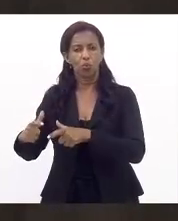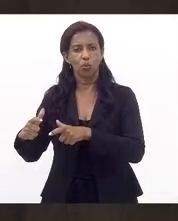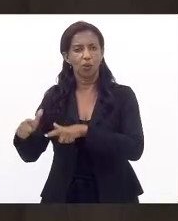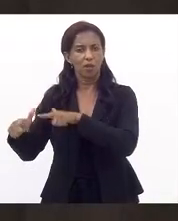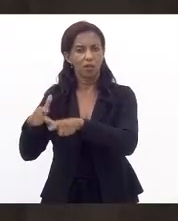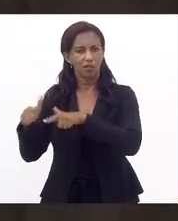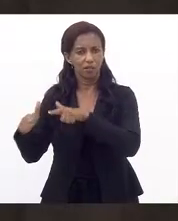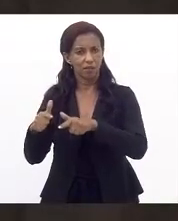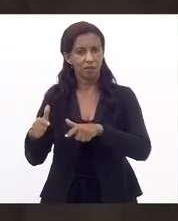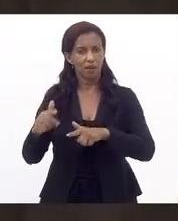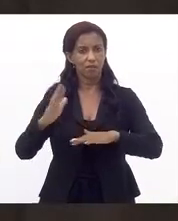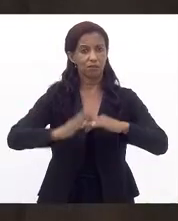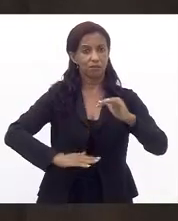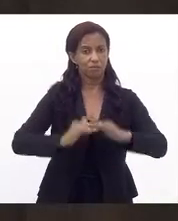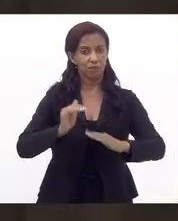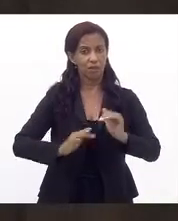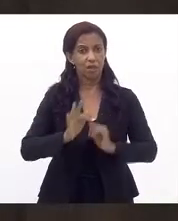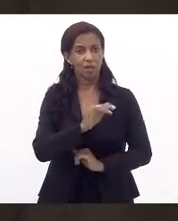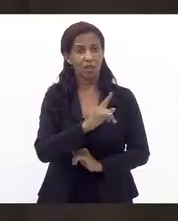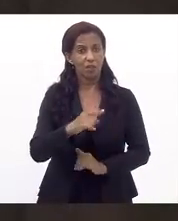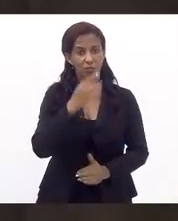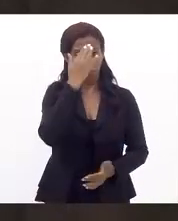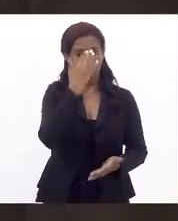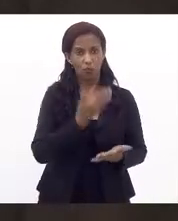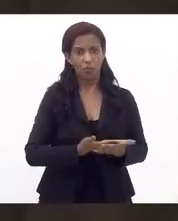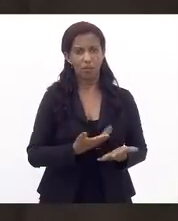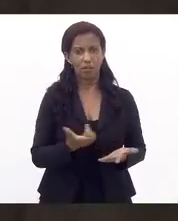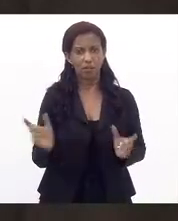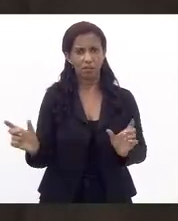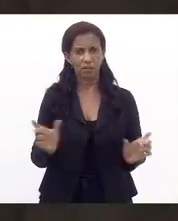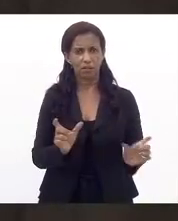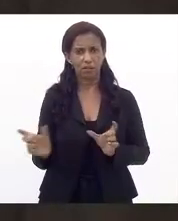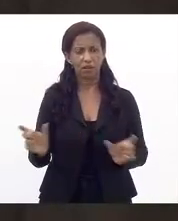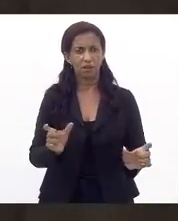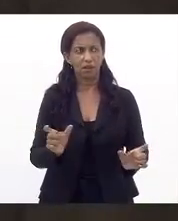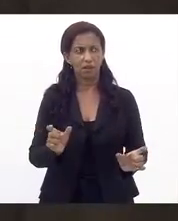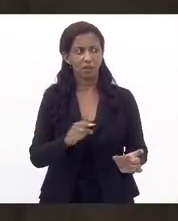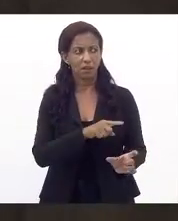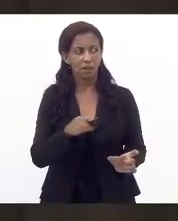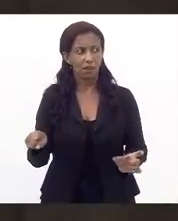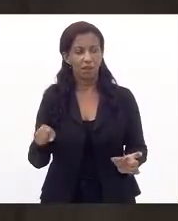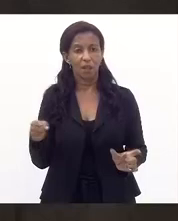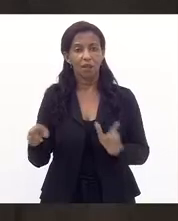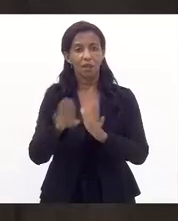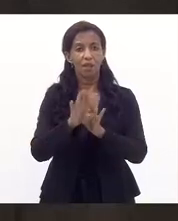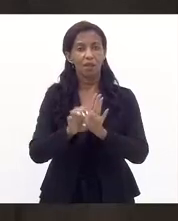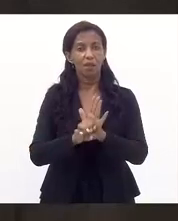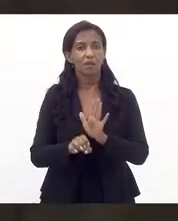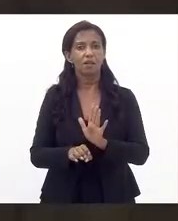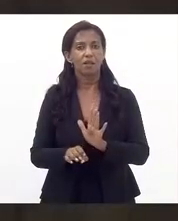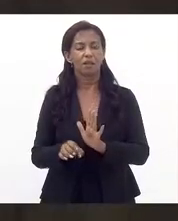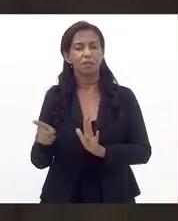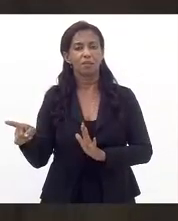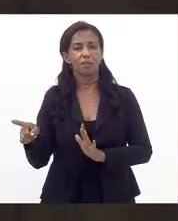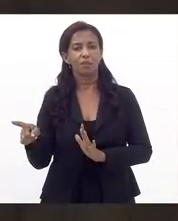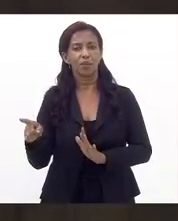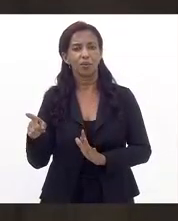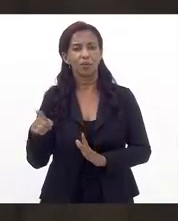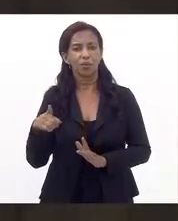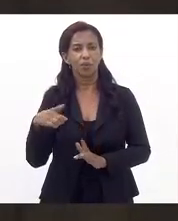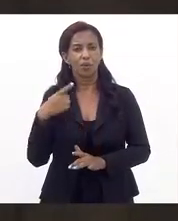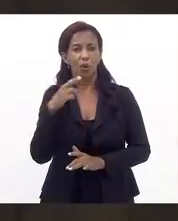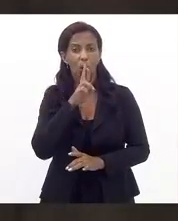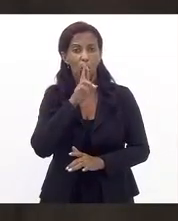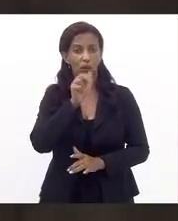exercício de cargo em comissão e de função de confiança e aí que entra a a emenda elaborada pelo excelentíssimo